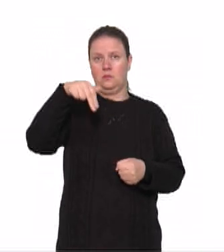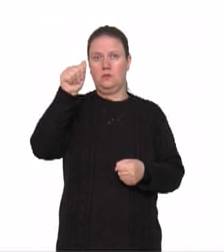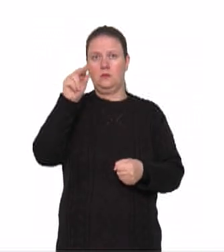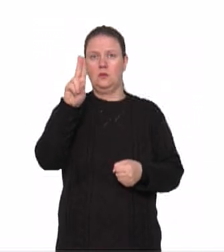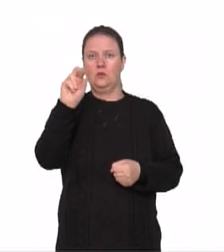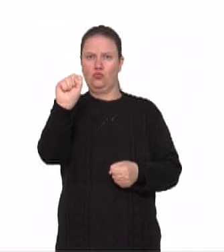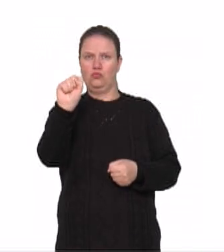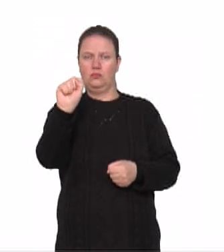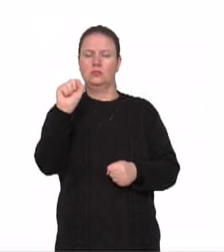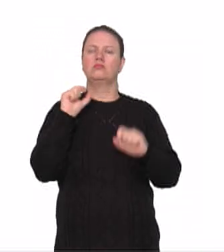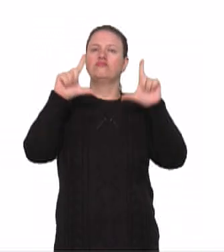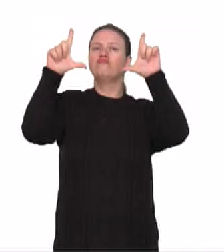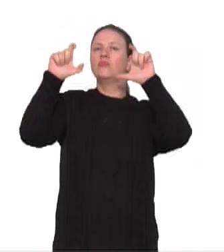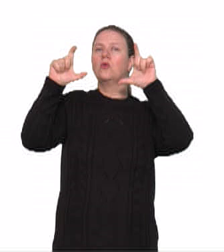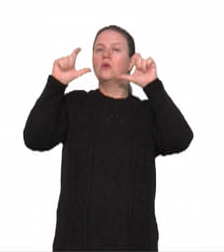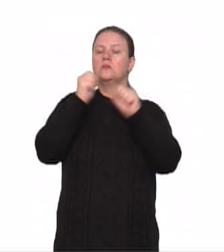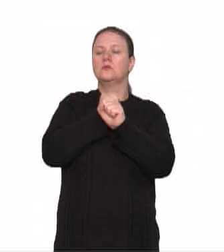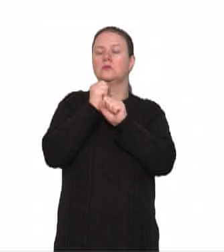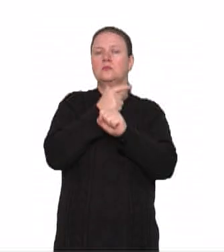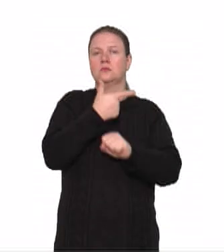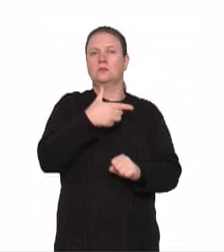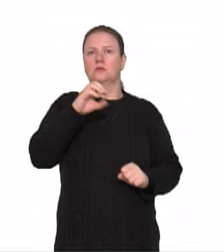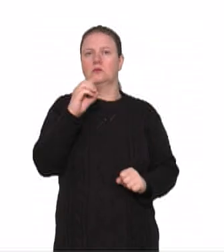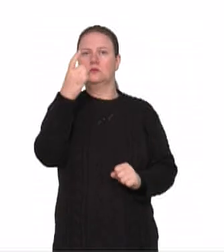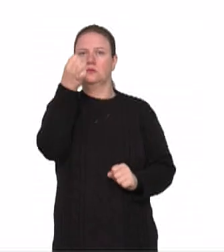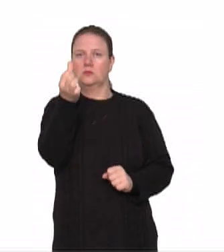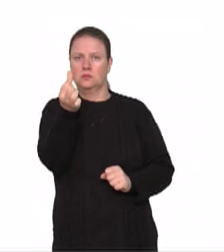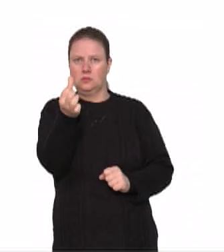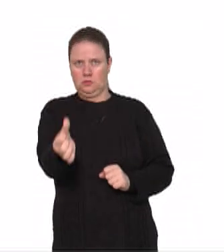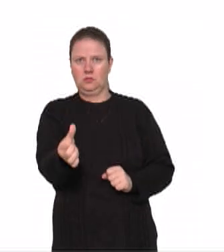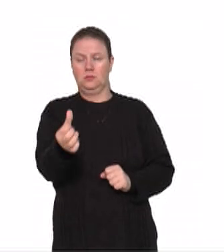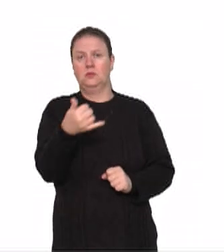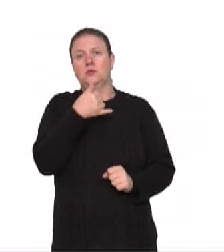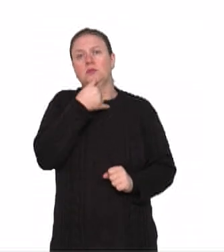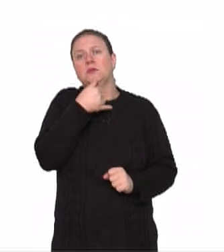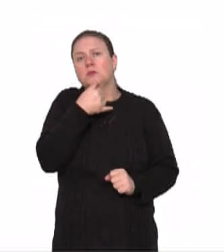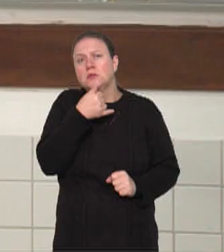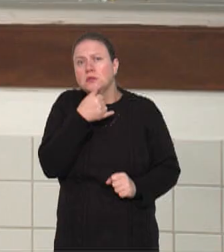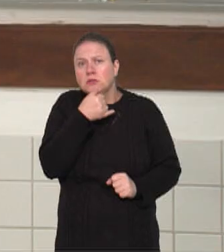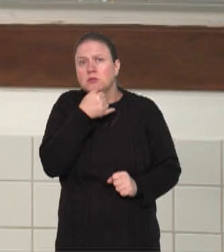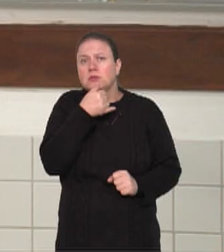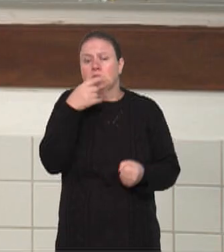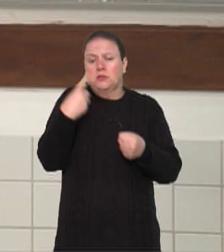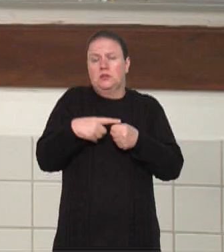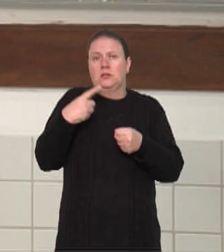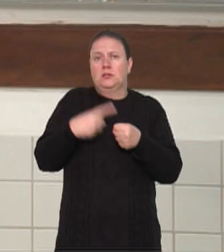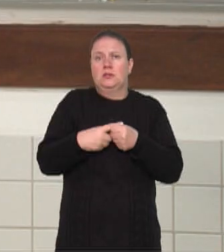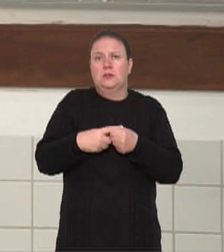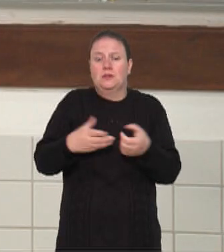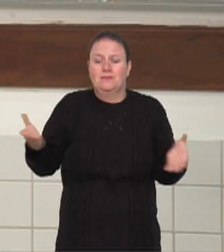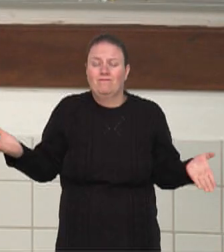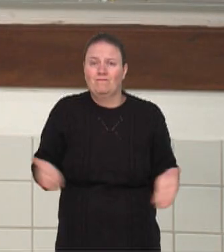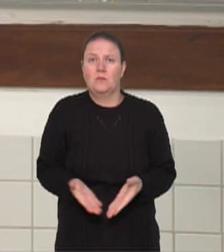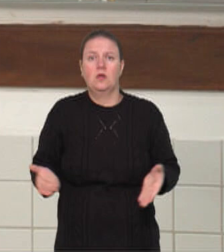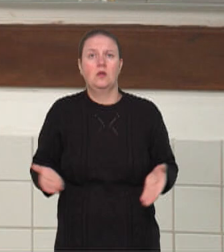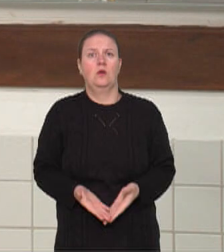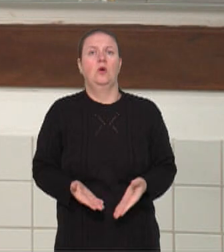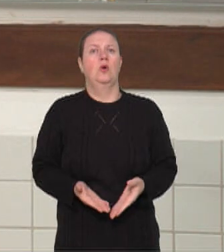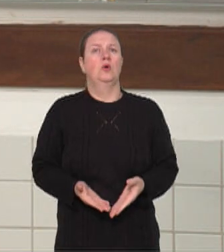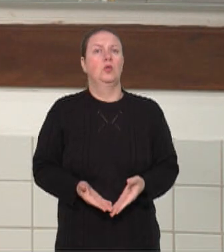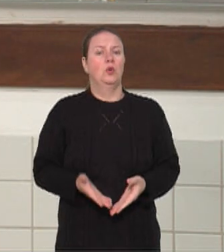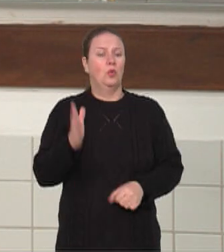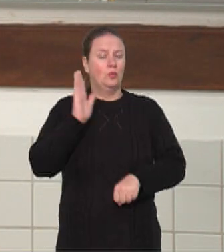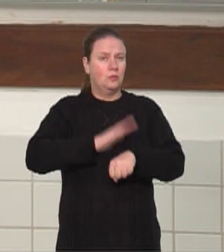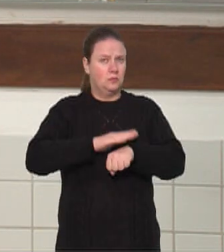ali em 2016, né? Infelizmente, a cidade de Manaus, nesse momento, está vivendo um momento de muita